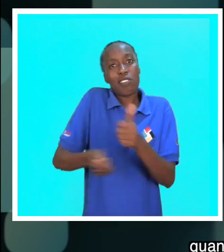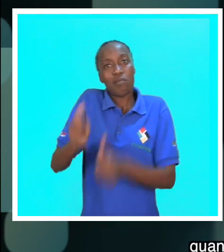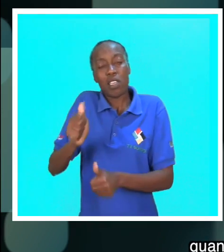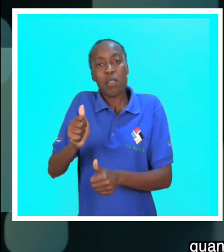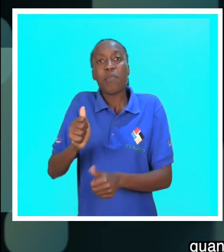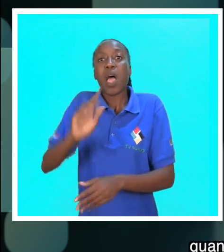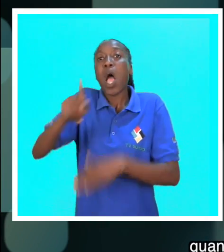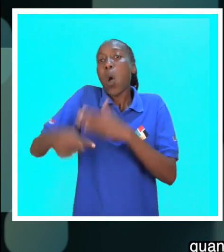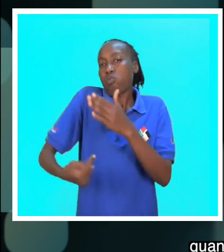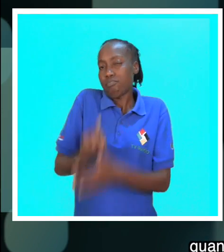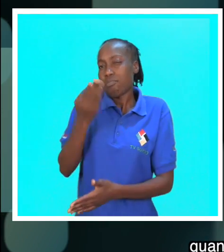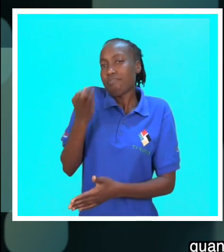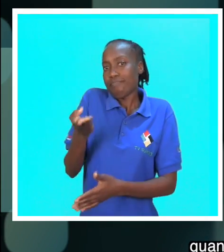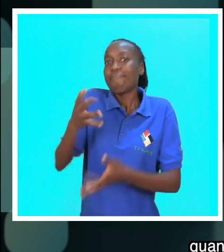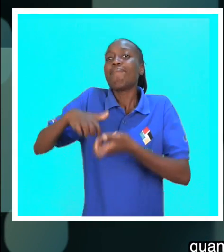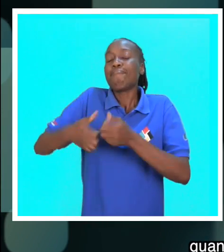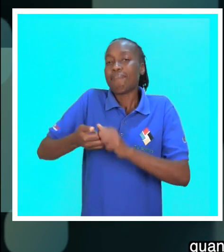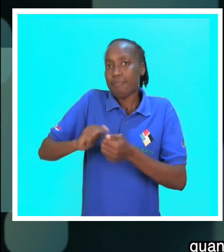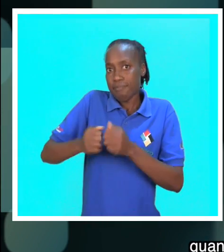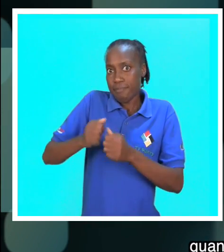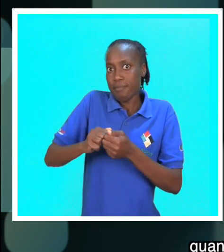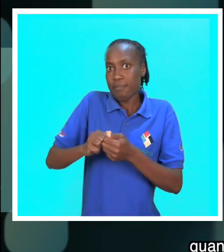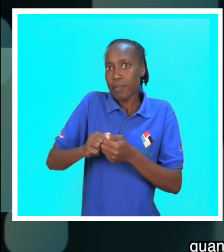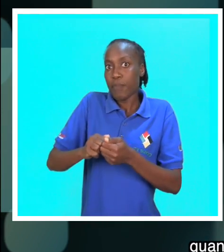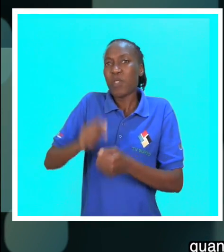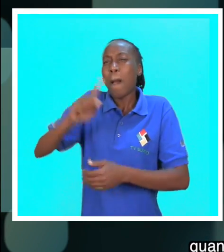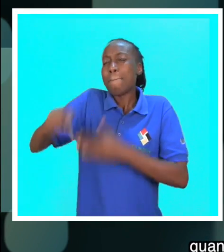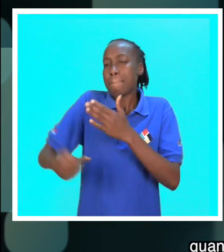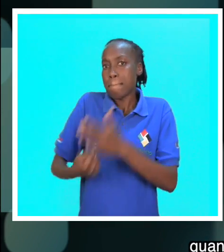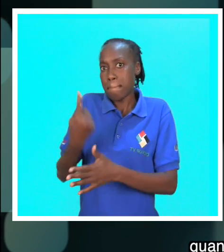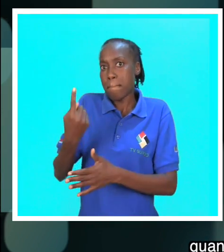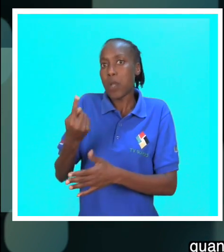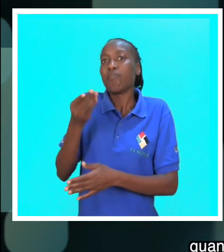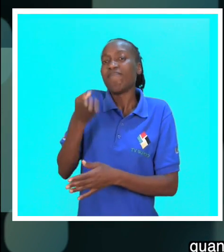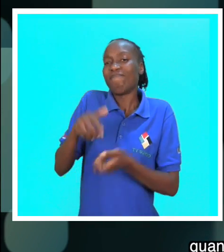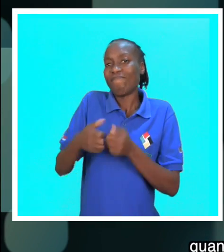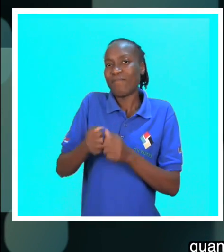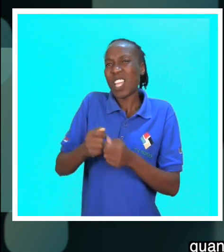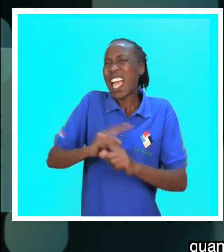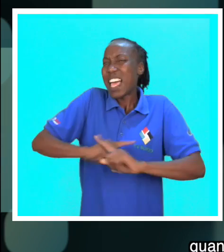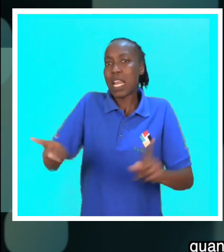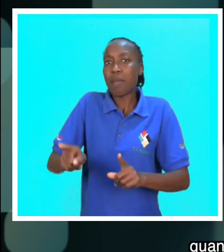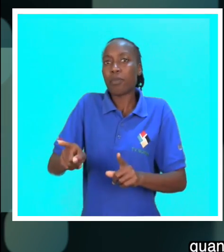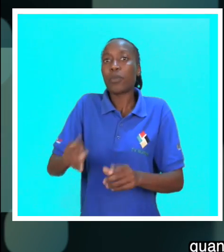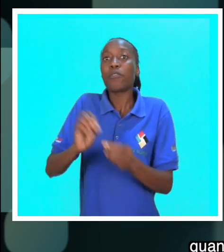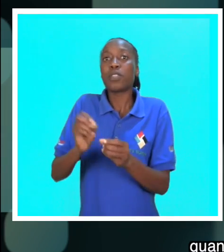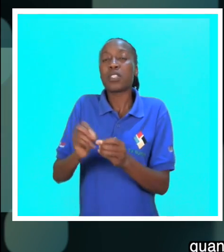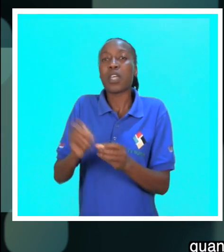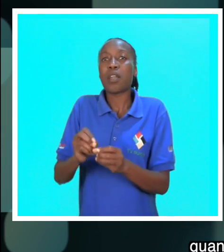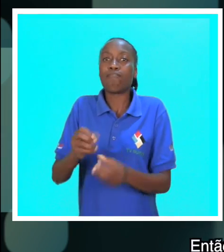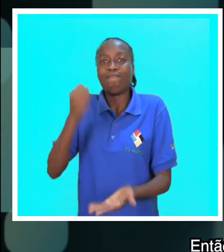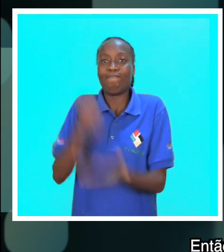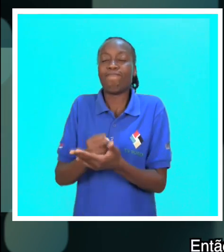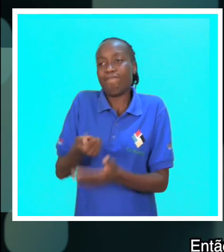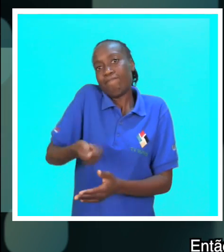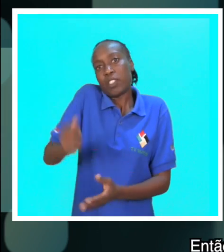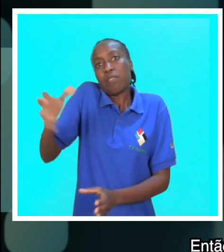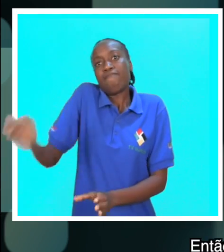acantonamento. Então, aconteceu esse acidente. Logo, me transferiram para o